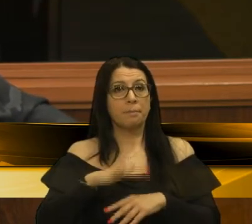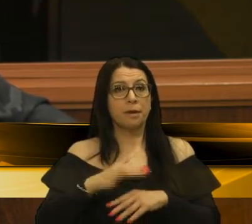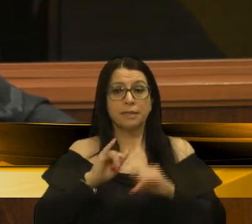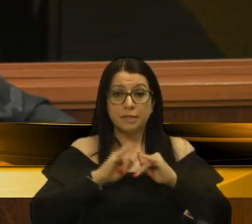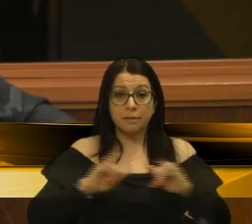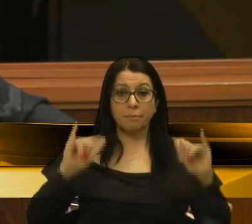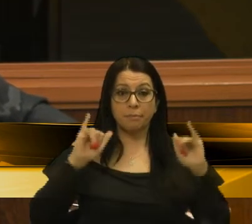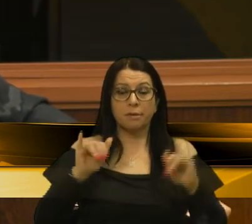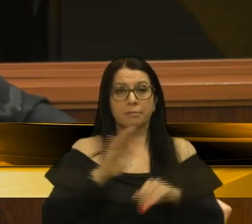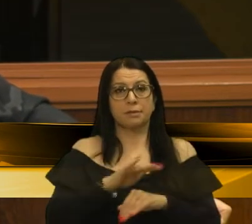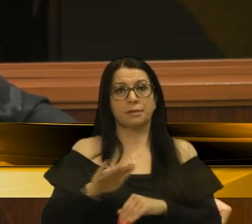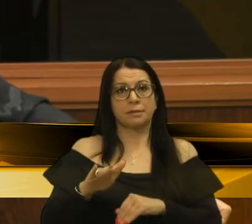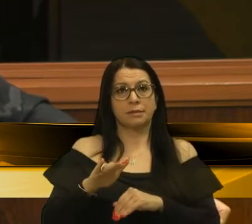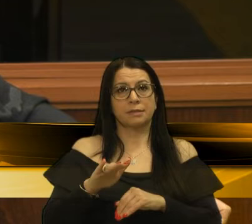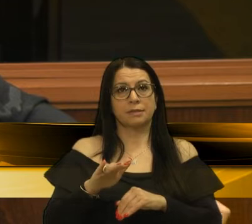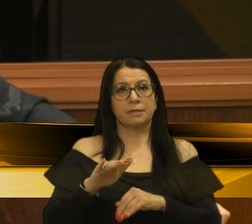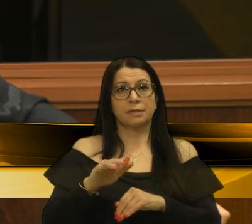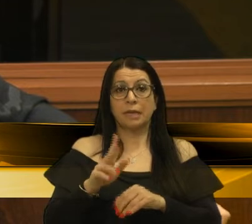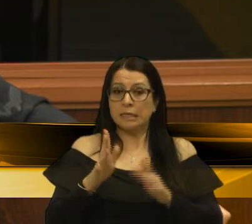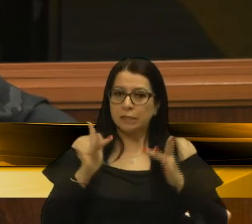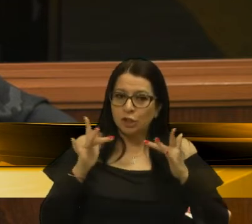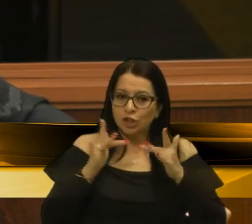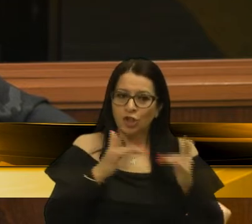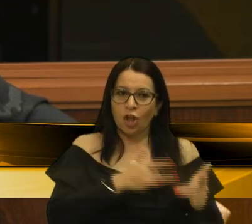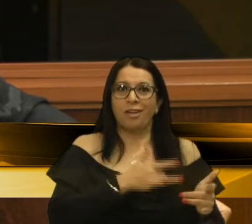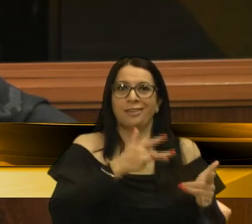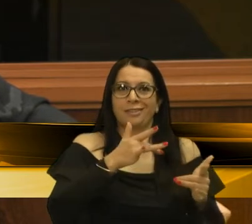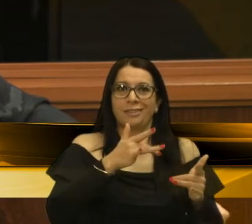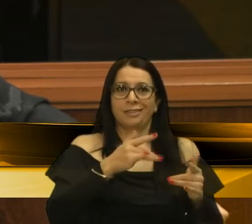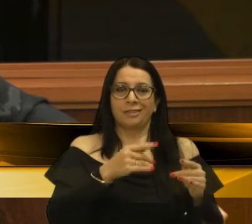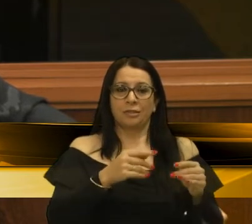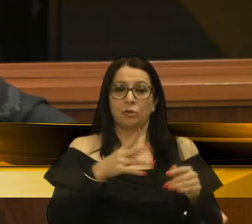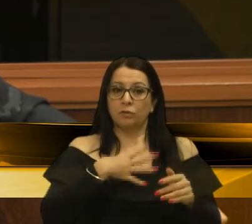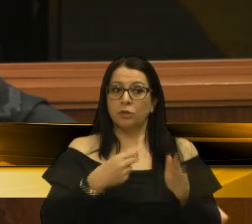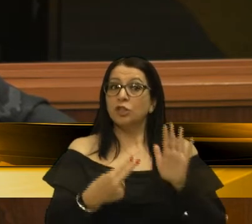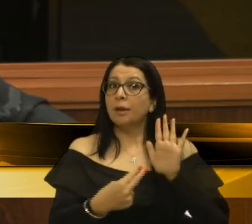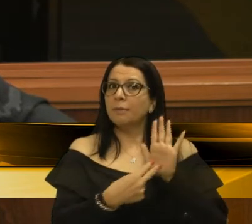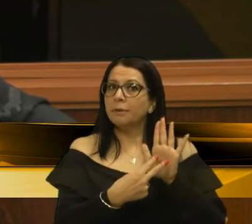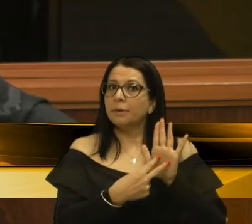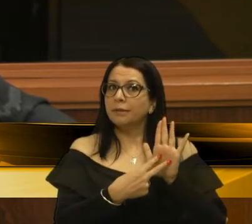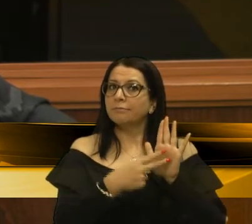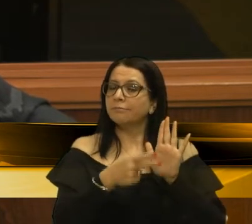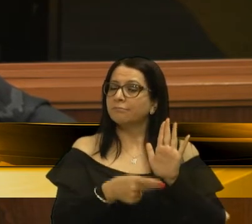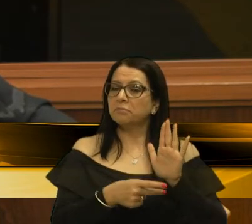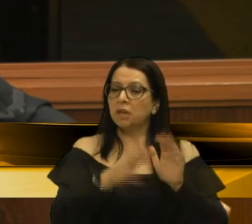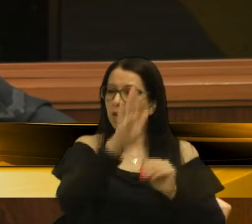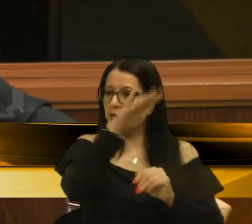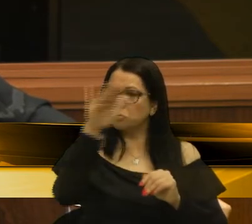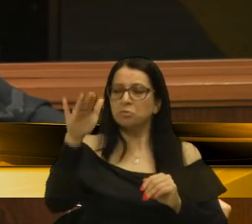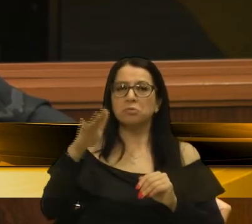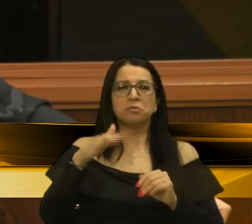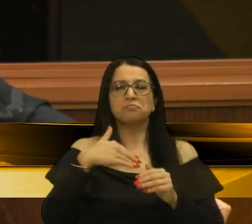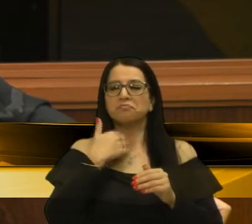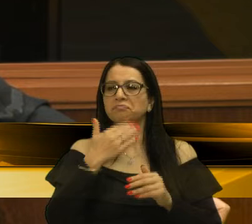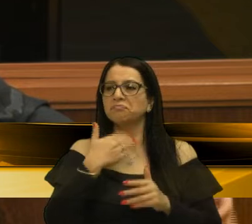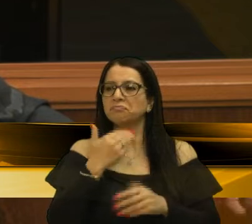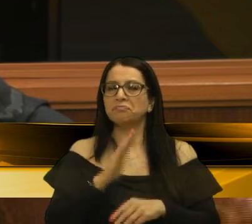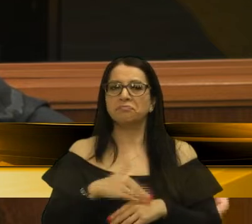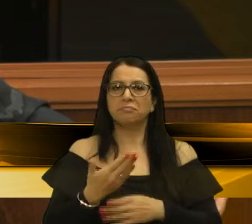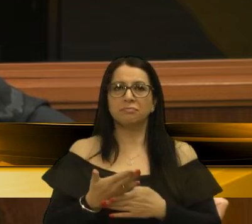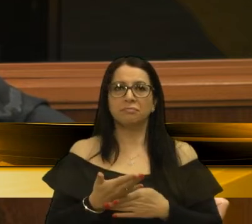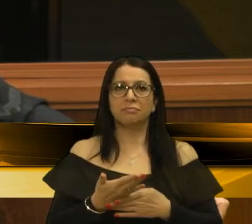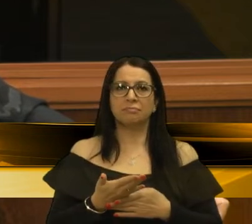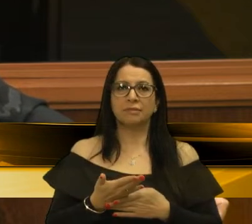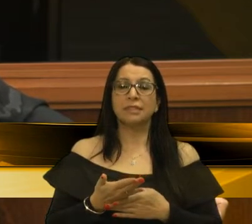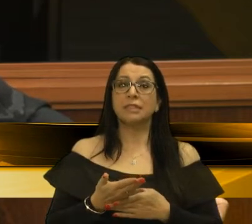com as crianças. Elas nos tocam, né? Nossos filhos chamando atenção, a gente presta atenção. Adulto chamando atenção de adulto não adianta nada, vira debate,